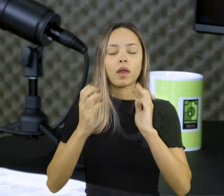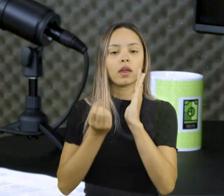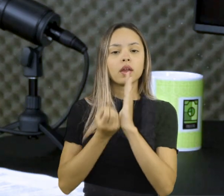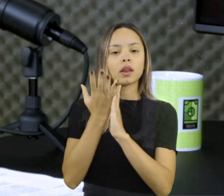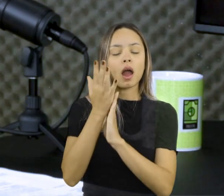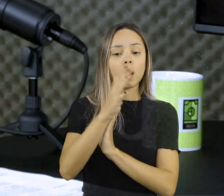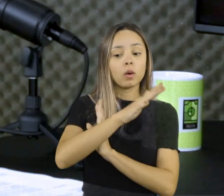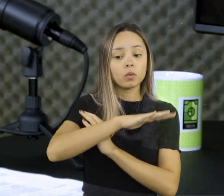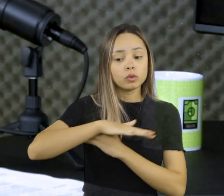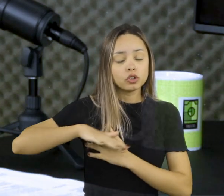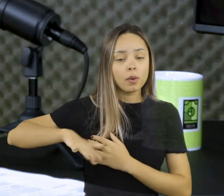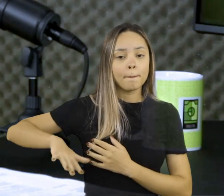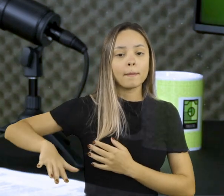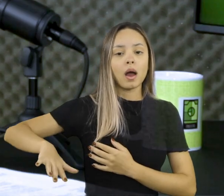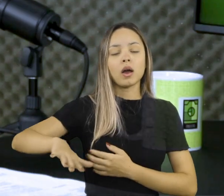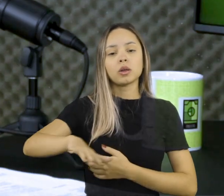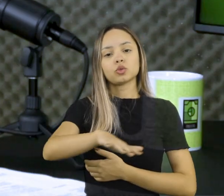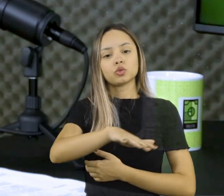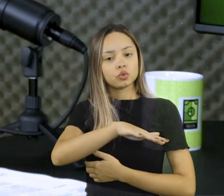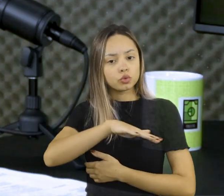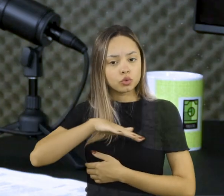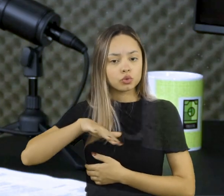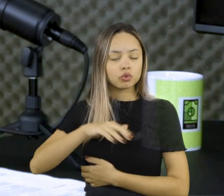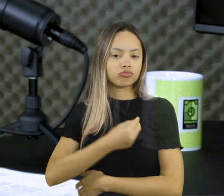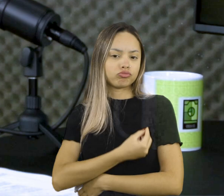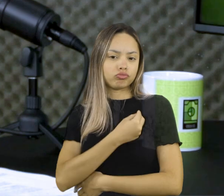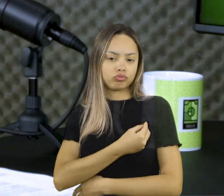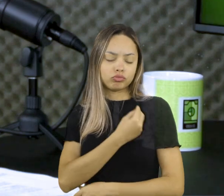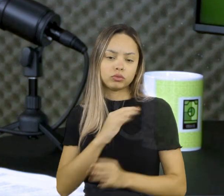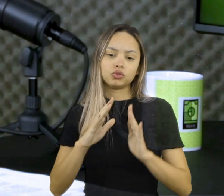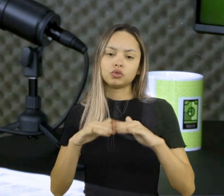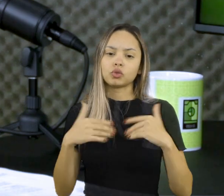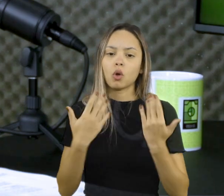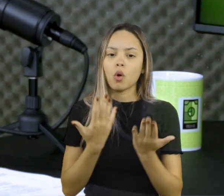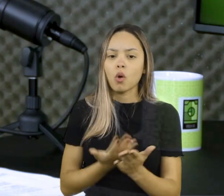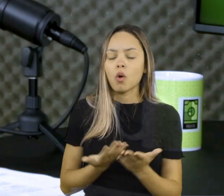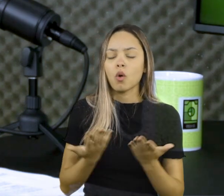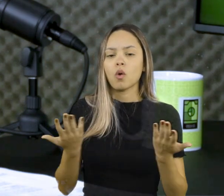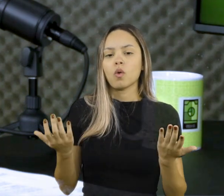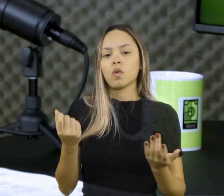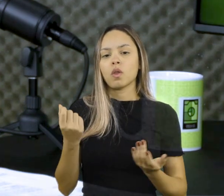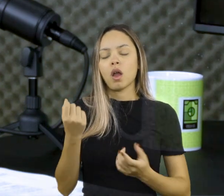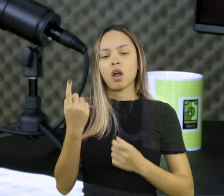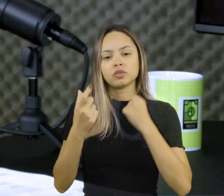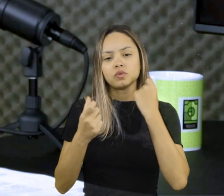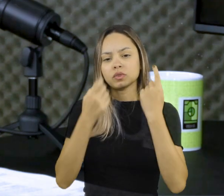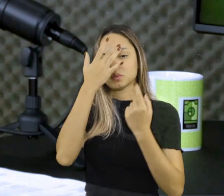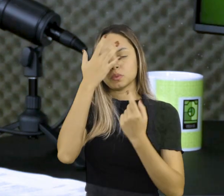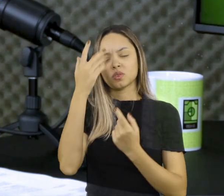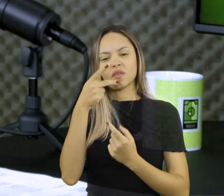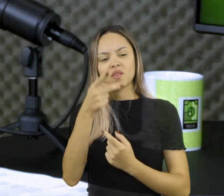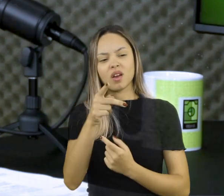espaço que às vezes fica lá na escola, que alguém denomina